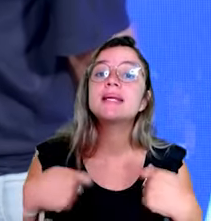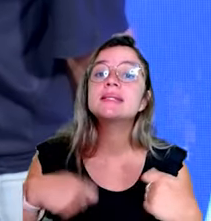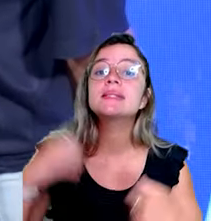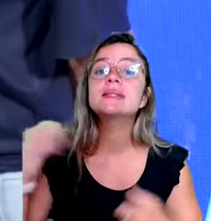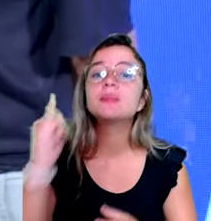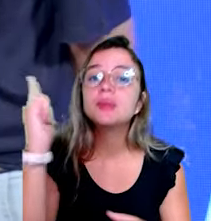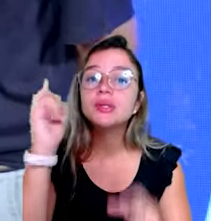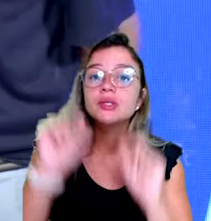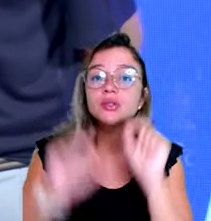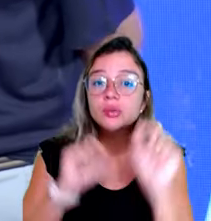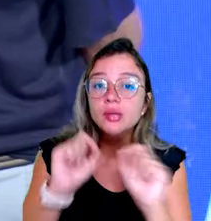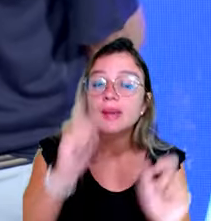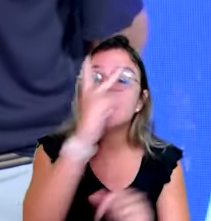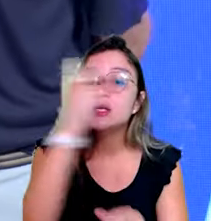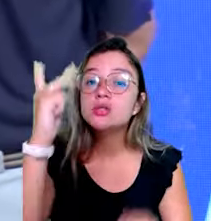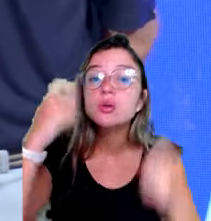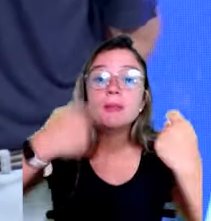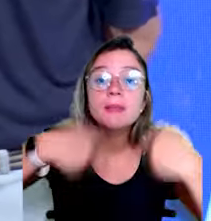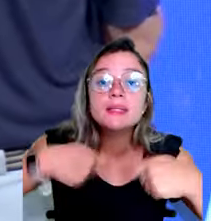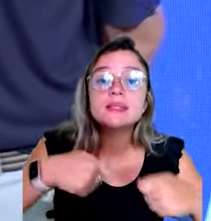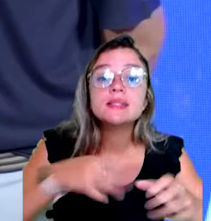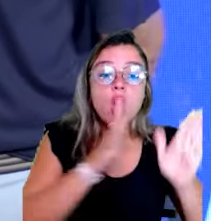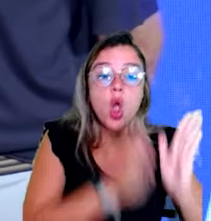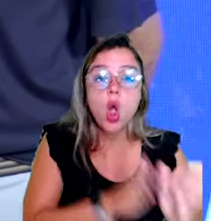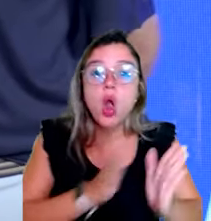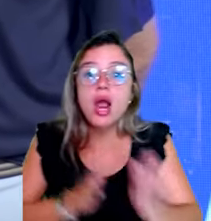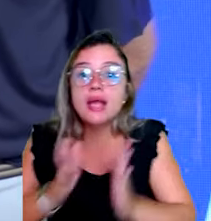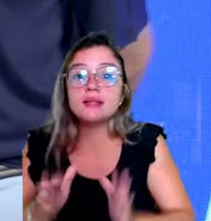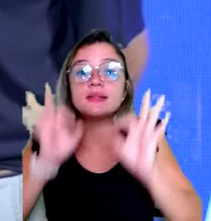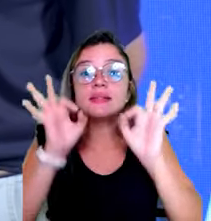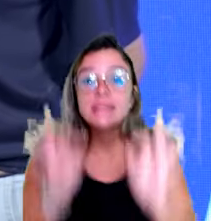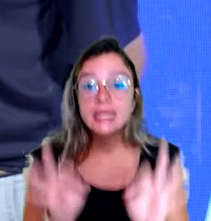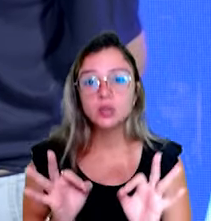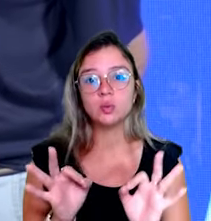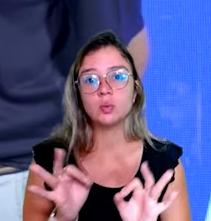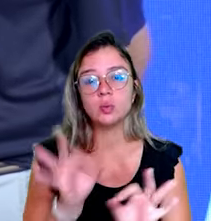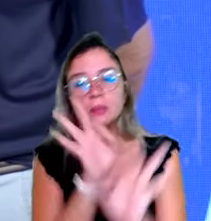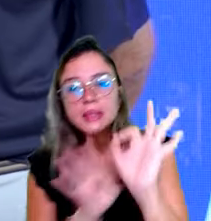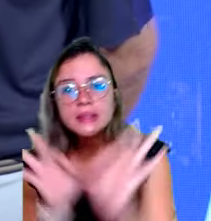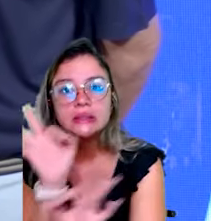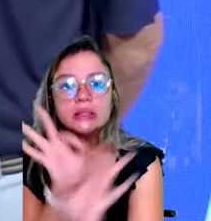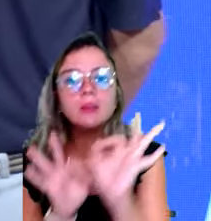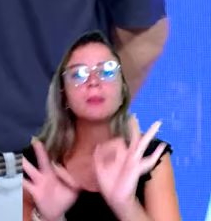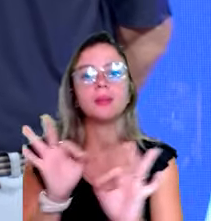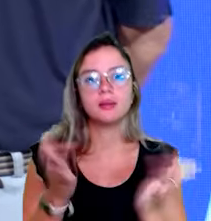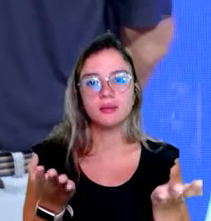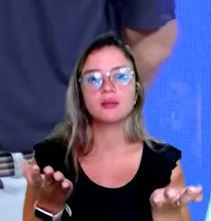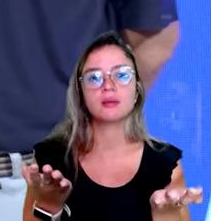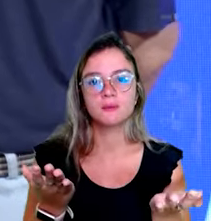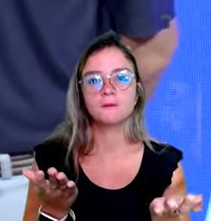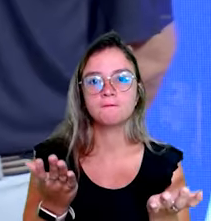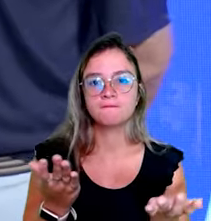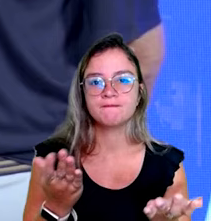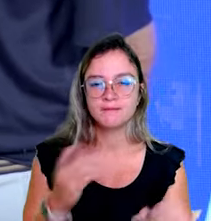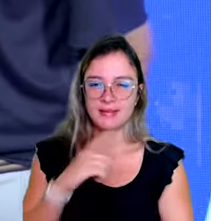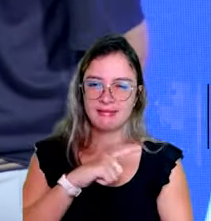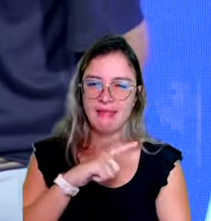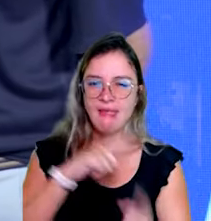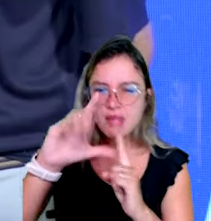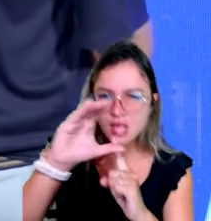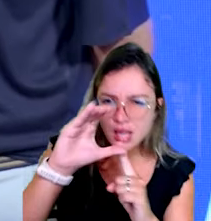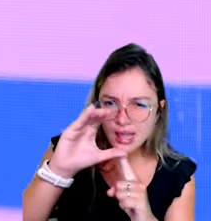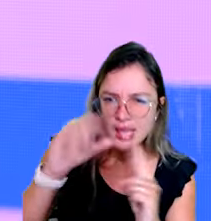minimamente um planejamento. E o que eu quero dizer com planejamento? Tem clientes na região onde, para quem eu possa fornecer as